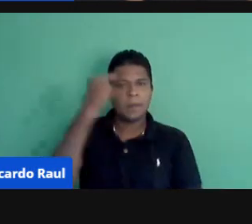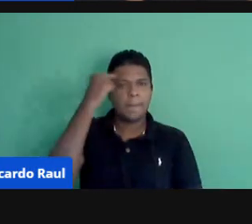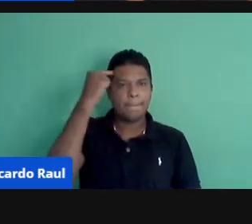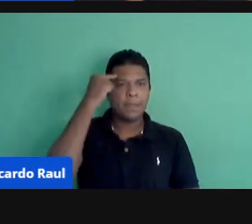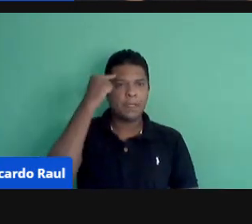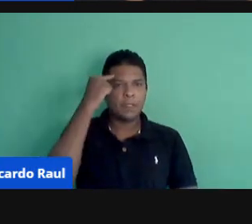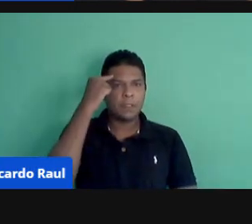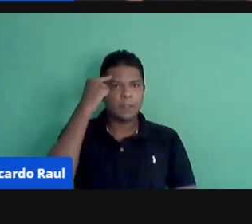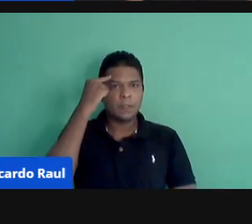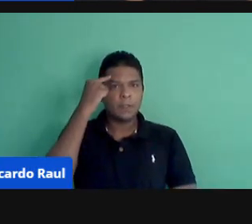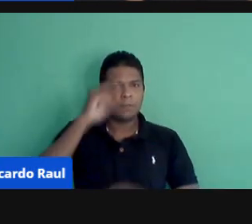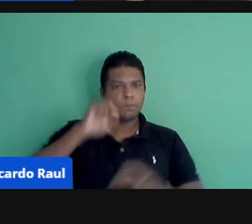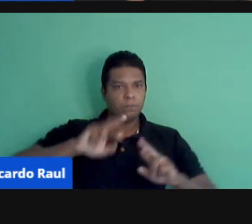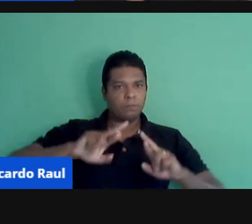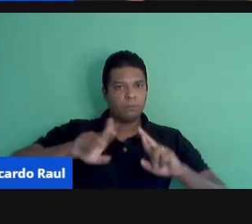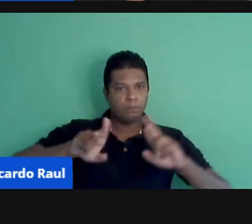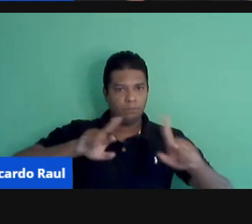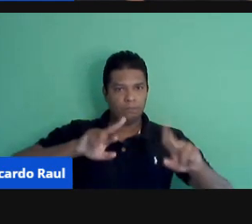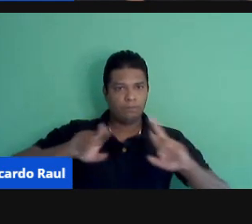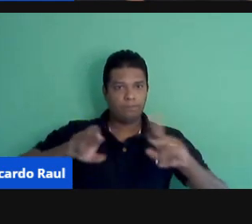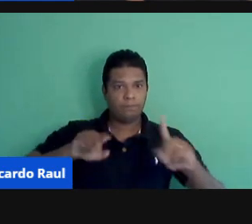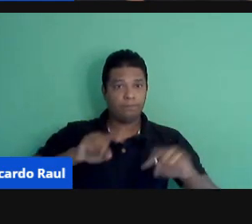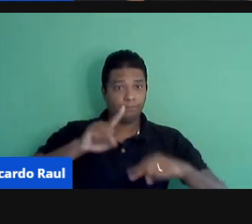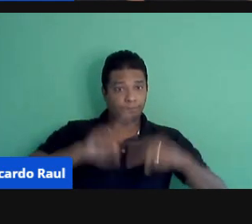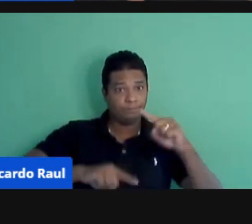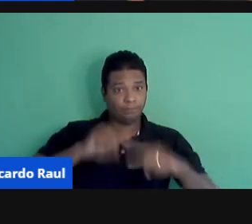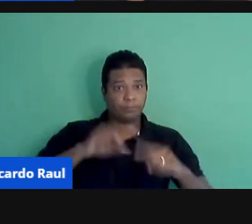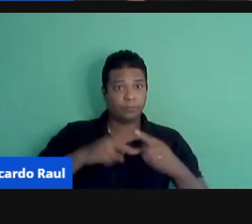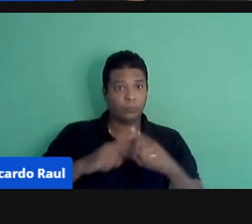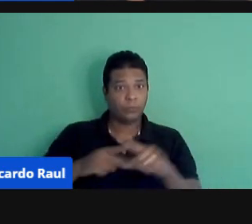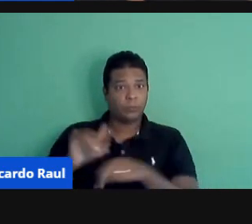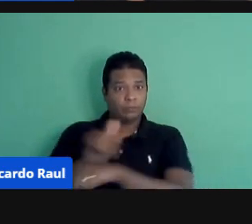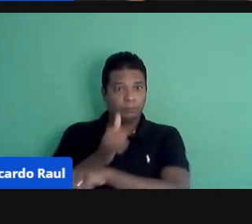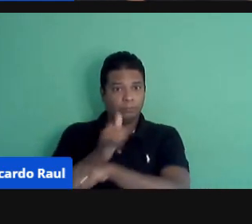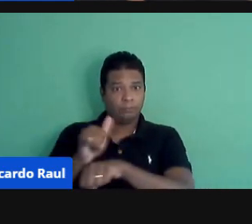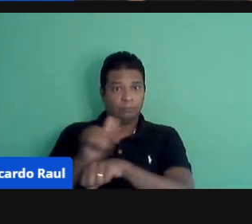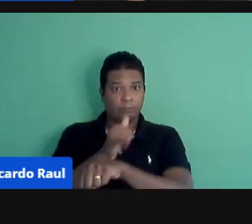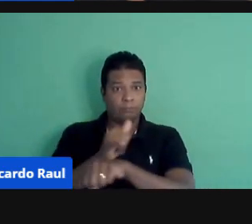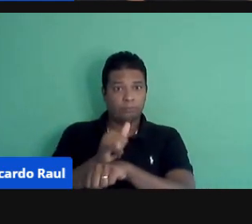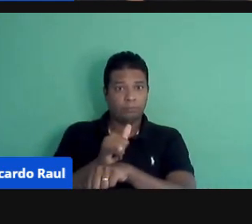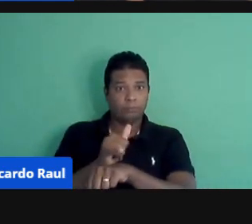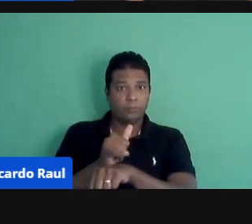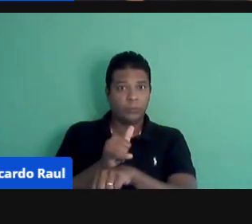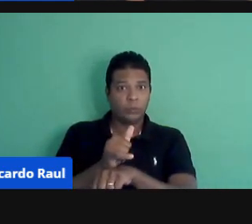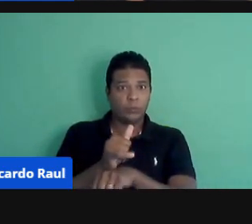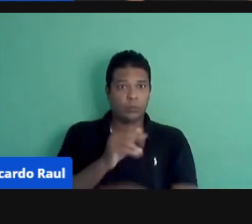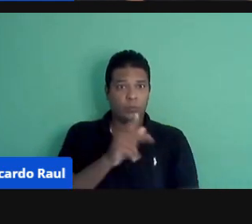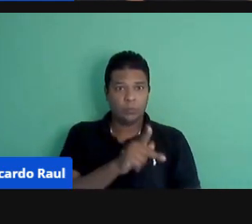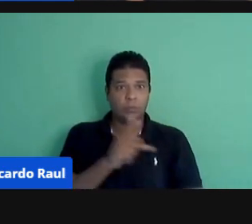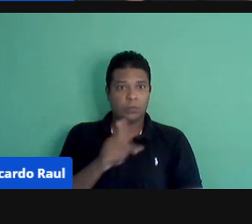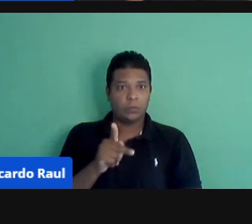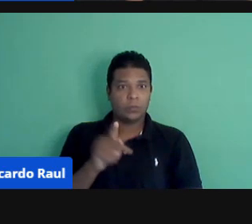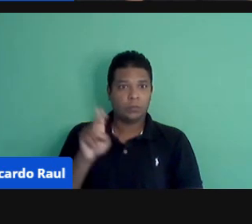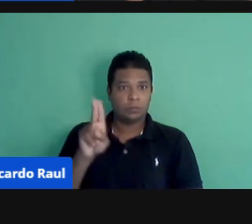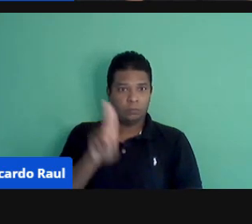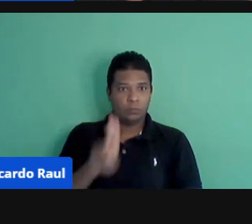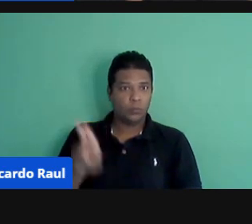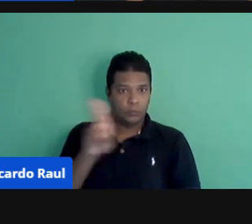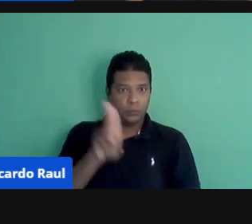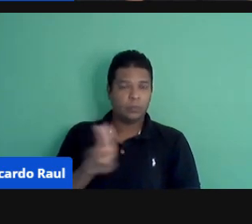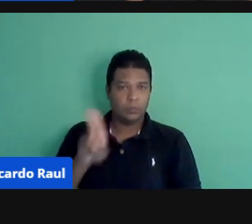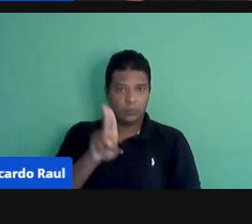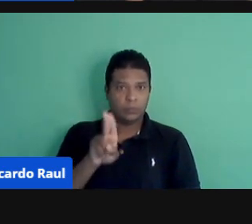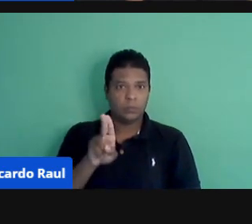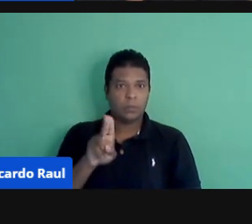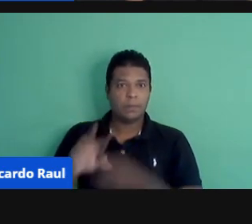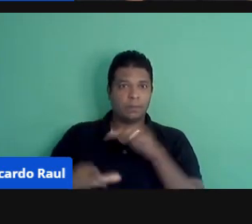diferentes ferramentas, né, e nas diferentes estratégias que vocês têm utilizado para